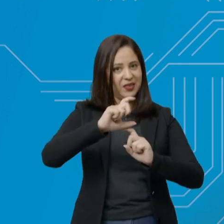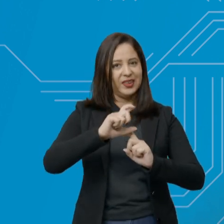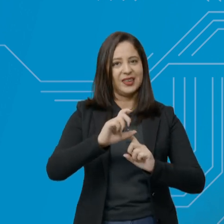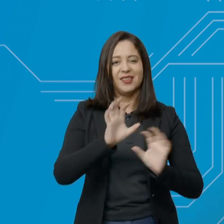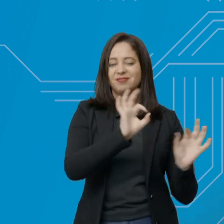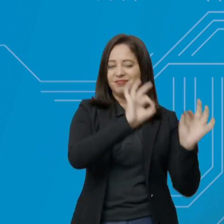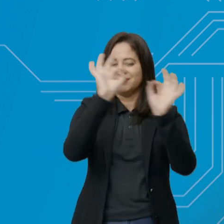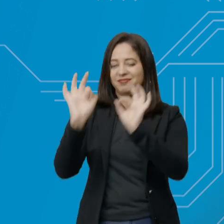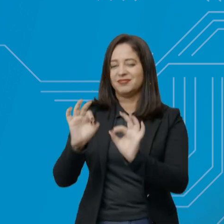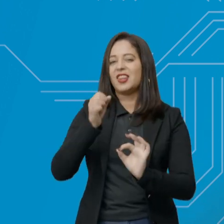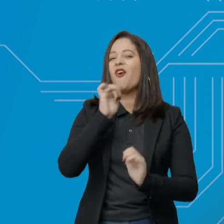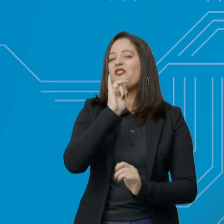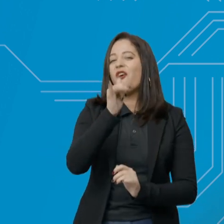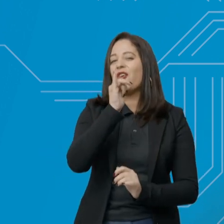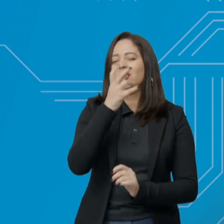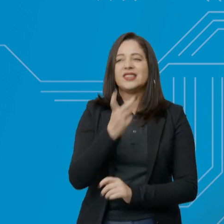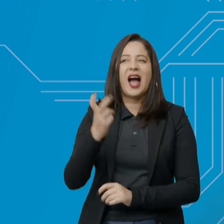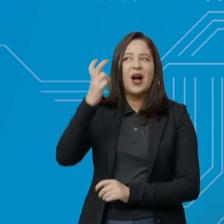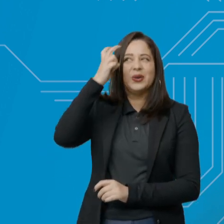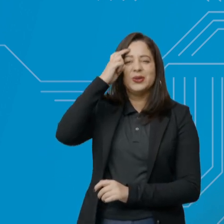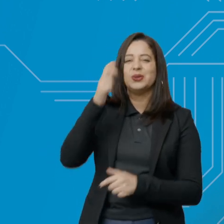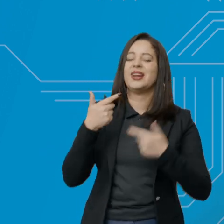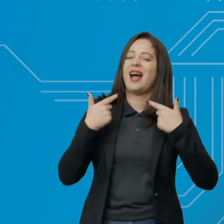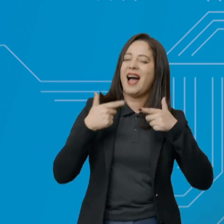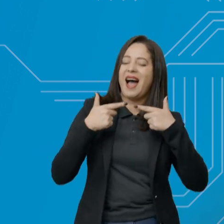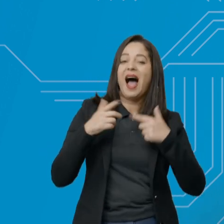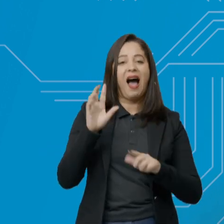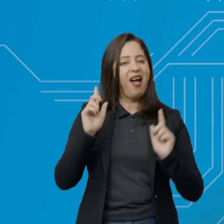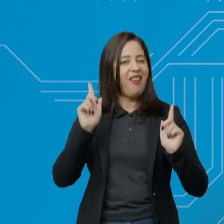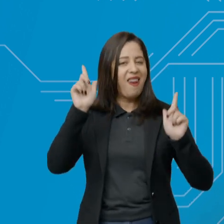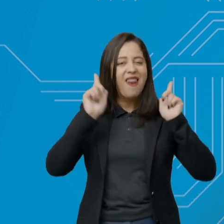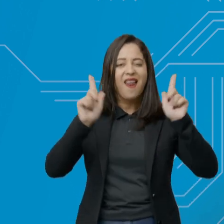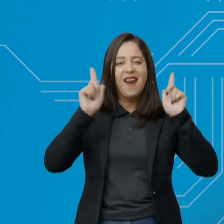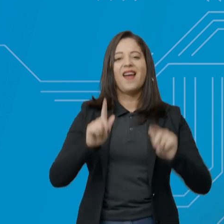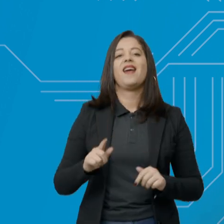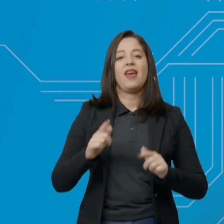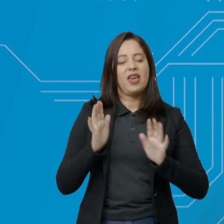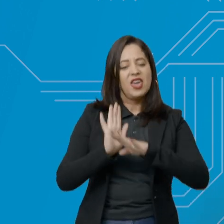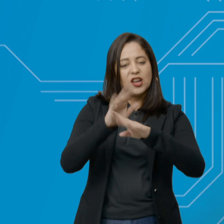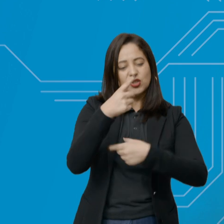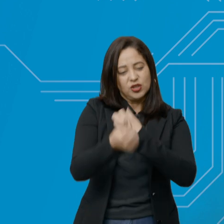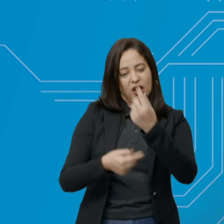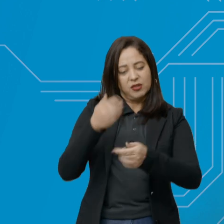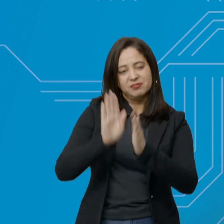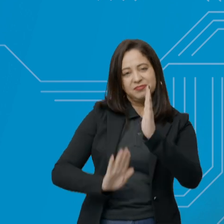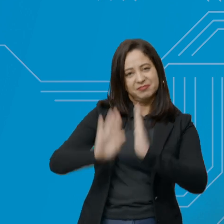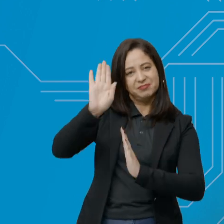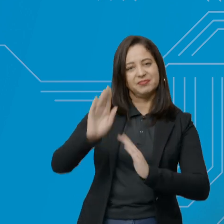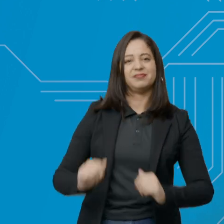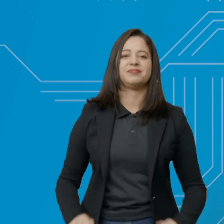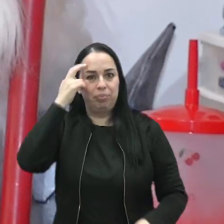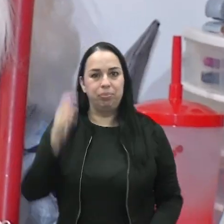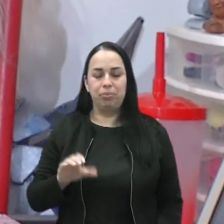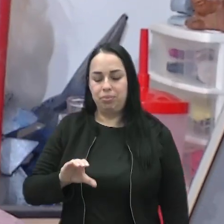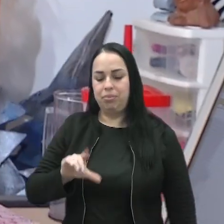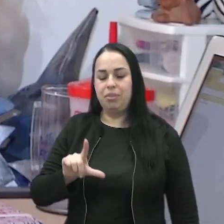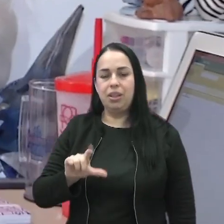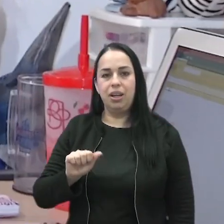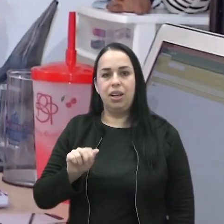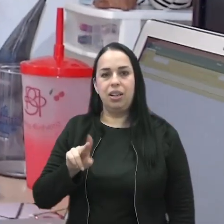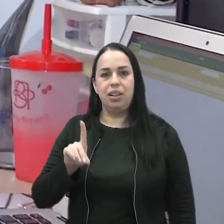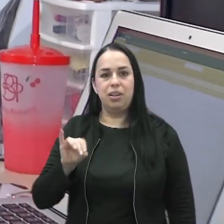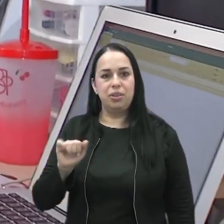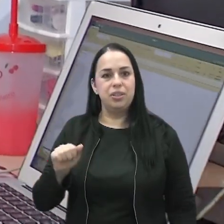um, viu? Na reportagem eu te conto mais sobre essa cultura tão divertida e que vem movimentando a economia.